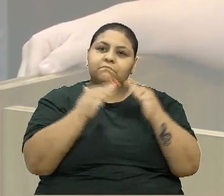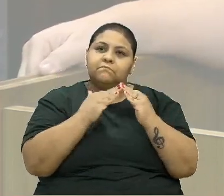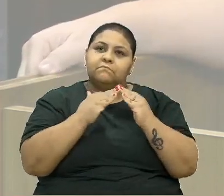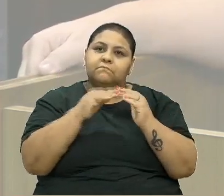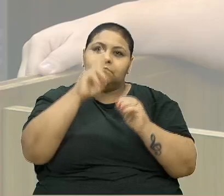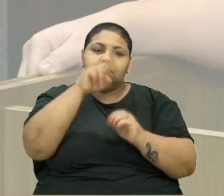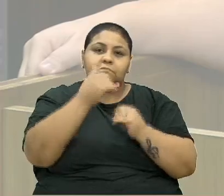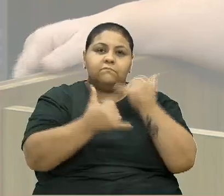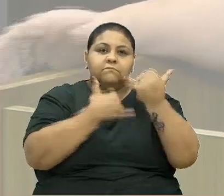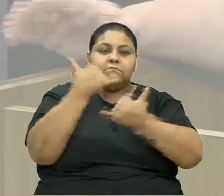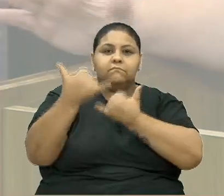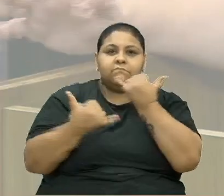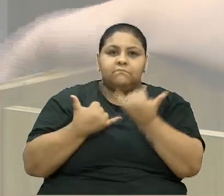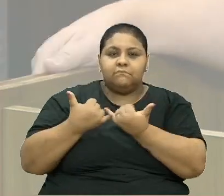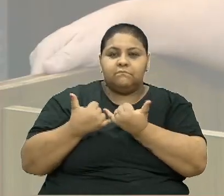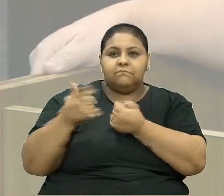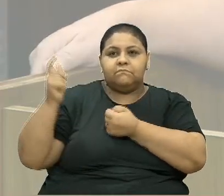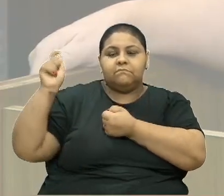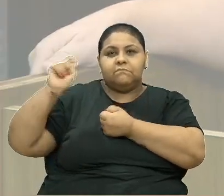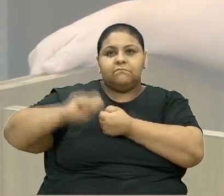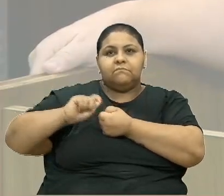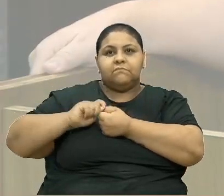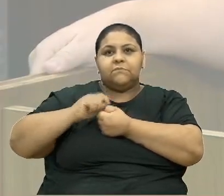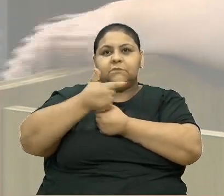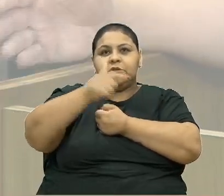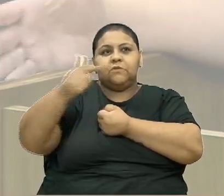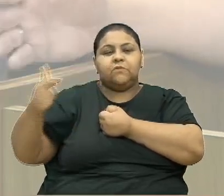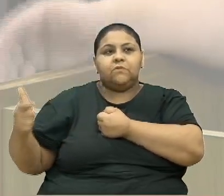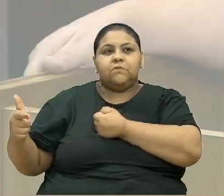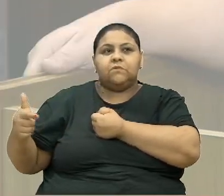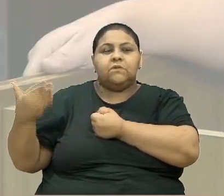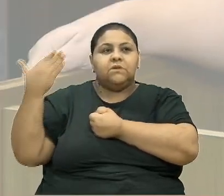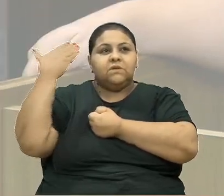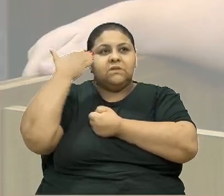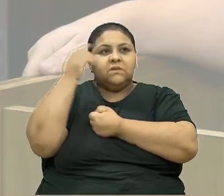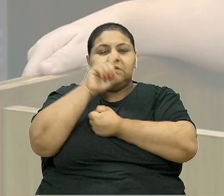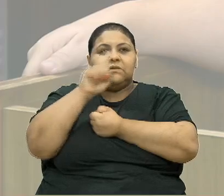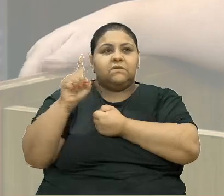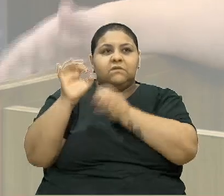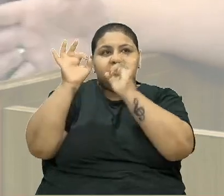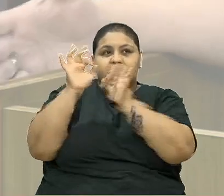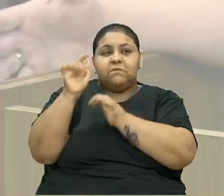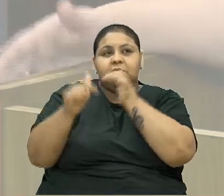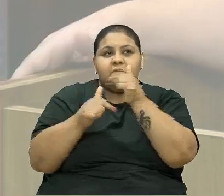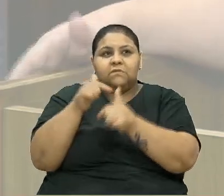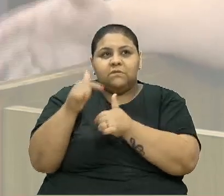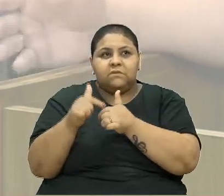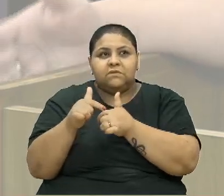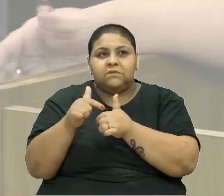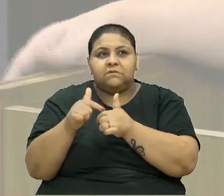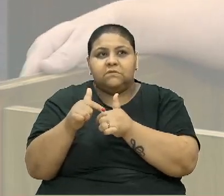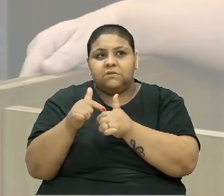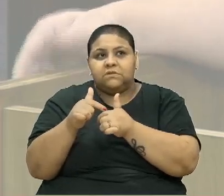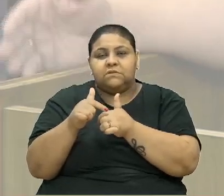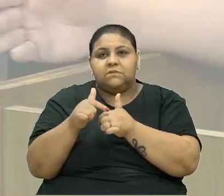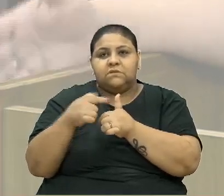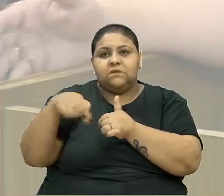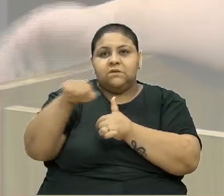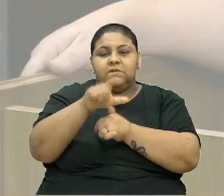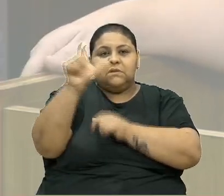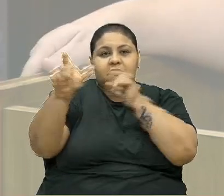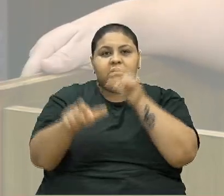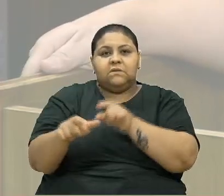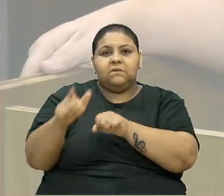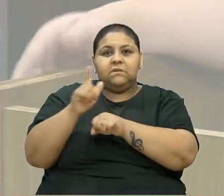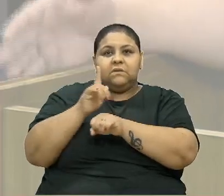de brincadeira ou fazendo qualquer outro tipo de coisa. Sabe que não for o nosso trabalho. Mas a gente sabe que as pessoas ficam doentes, que a família